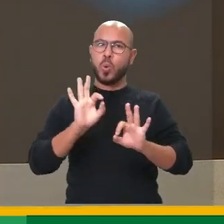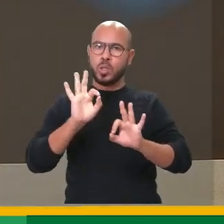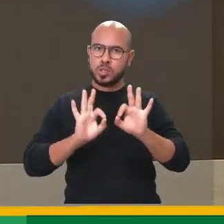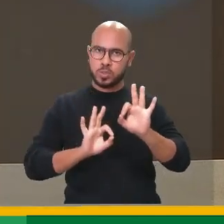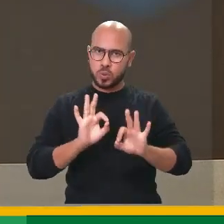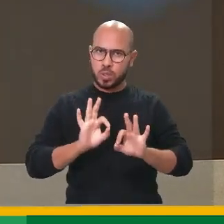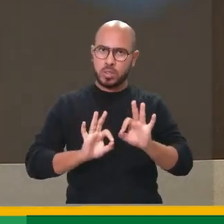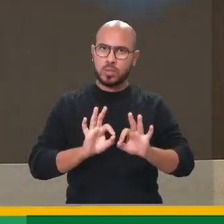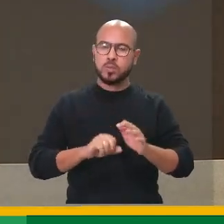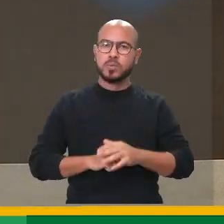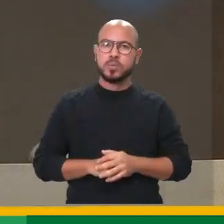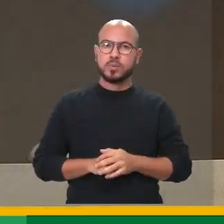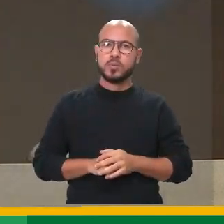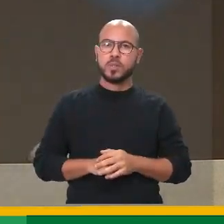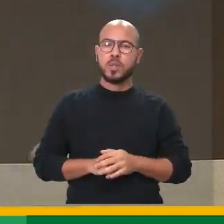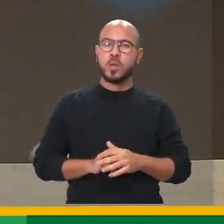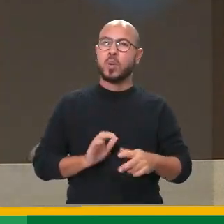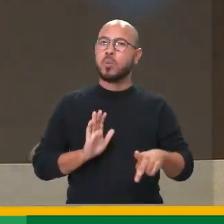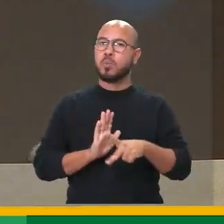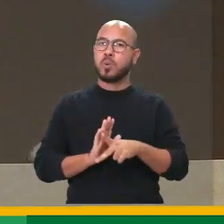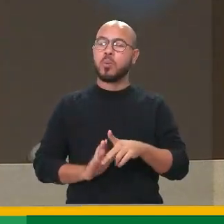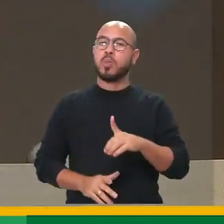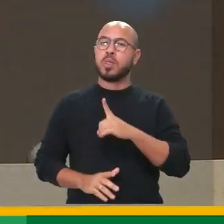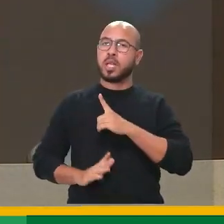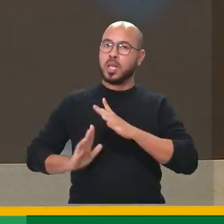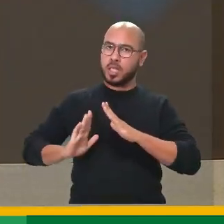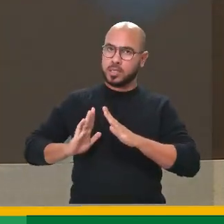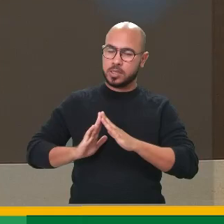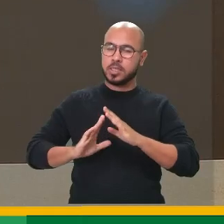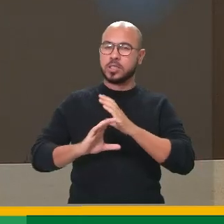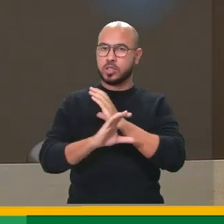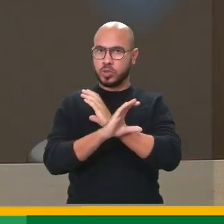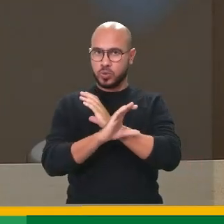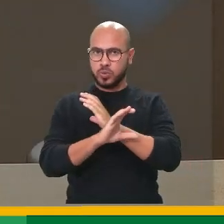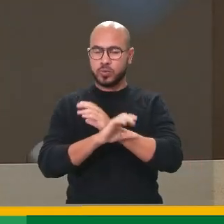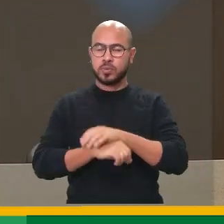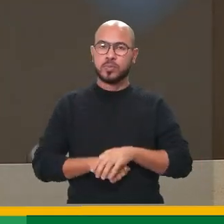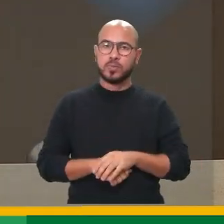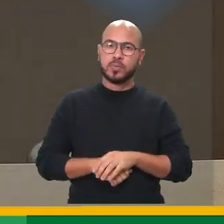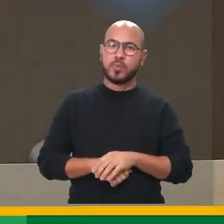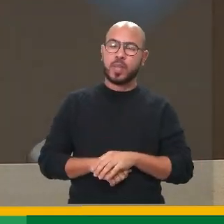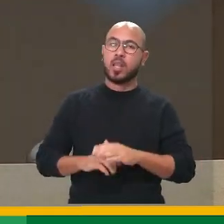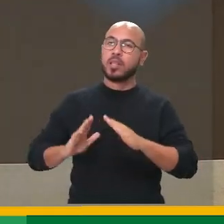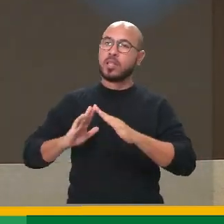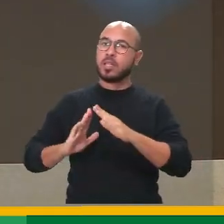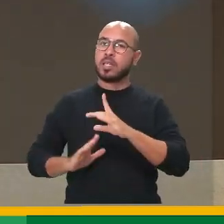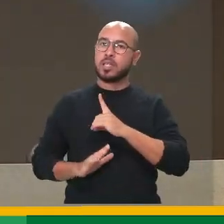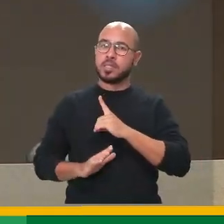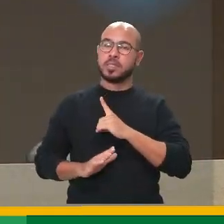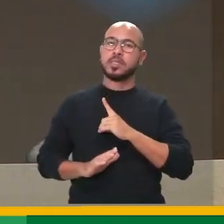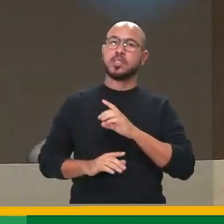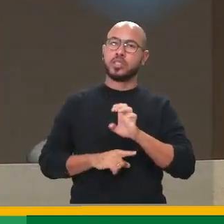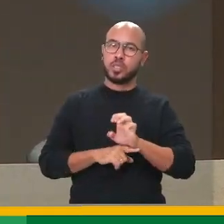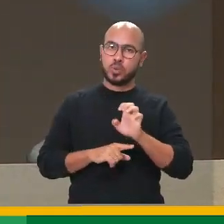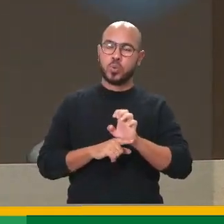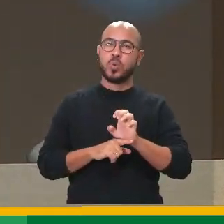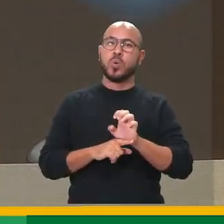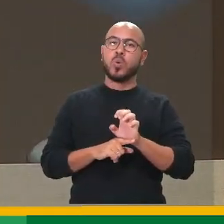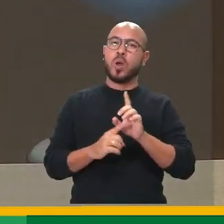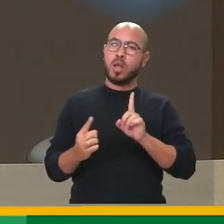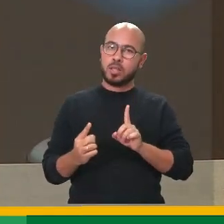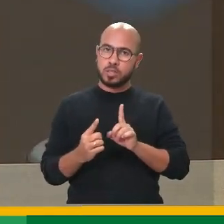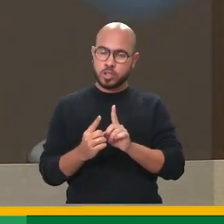organizacional da Delegacia Geral da Polícia Civil a delegacia Estadual de Atendimento à vítimas de crimes